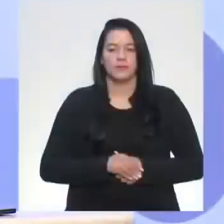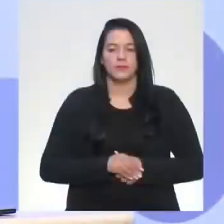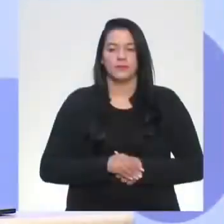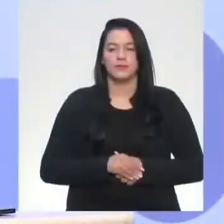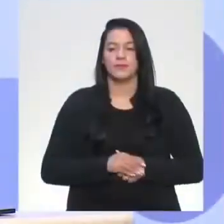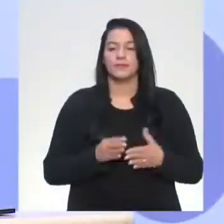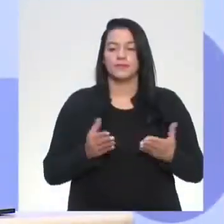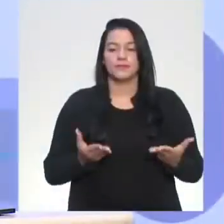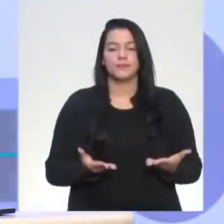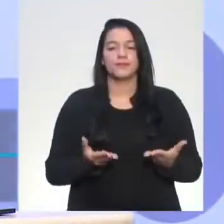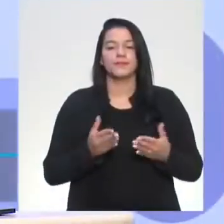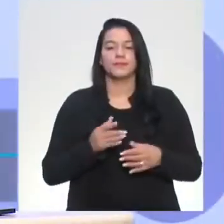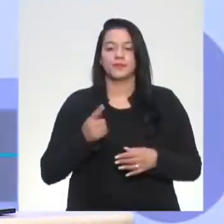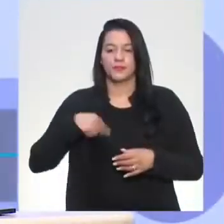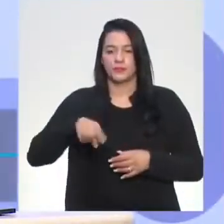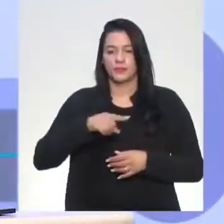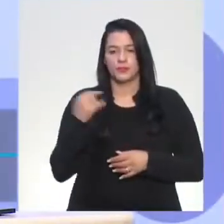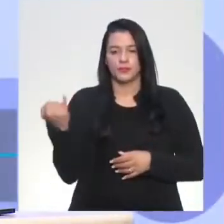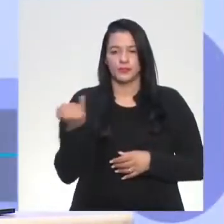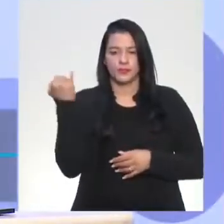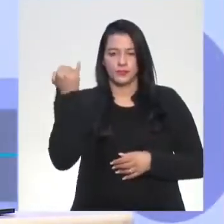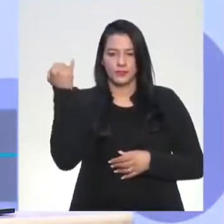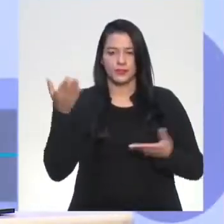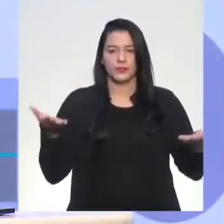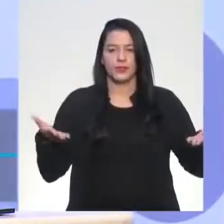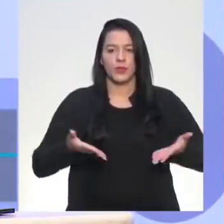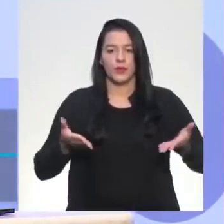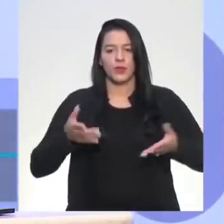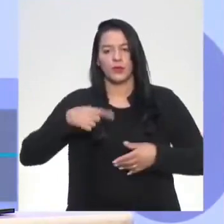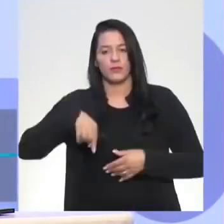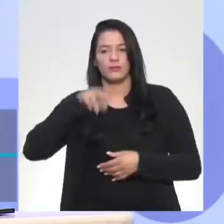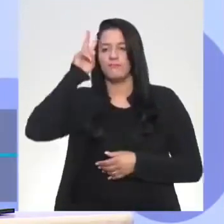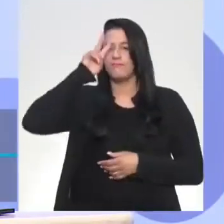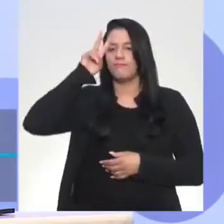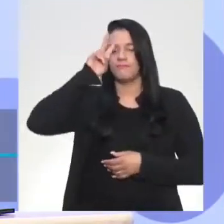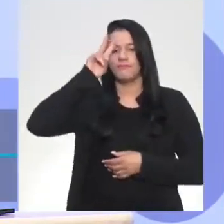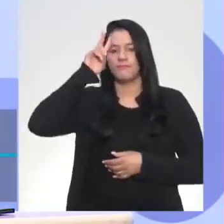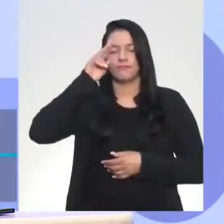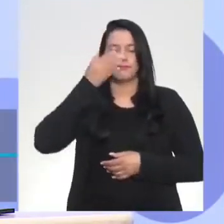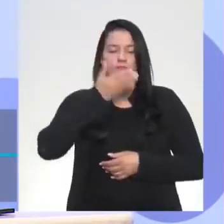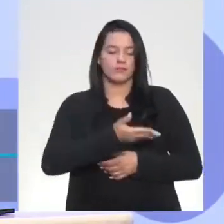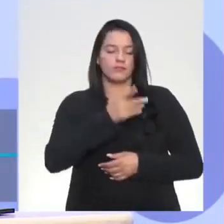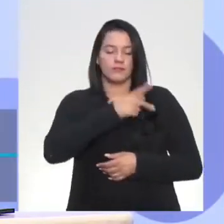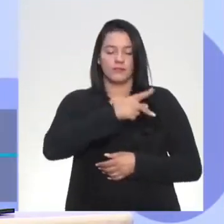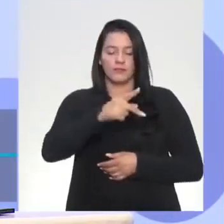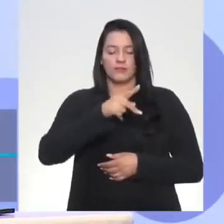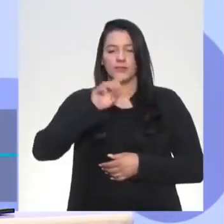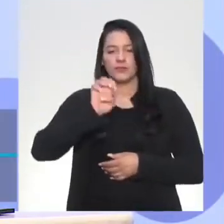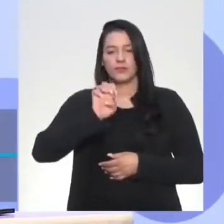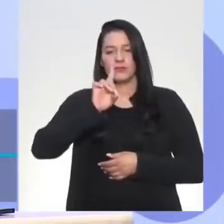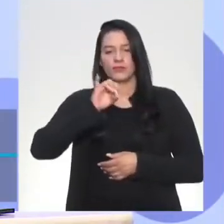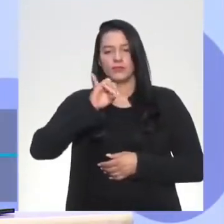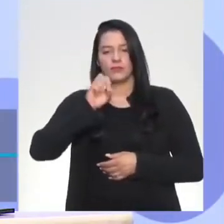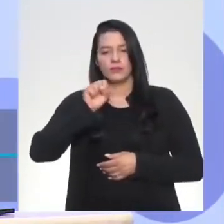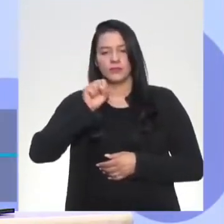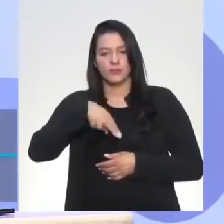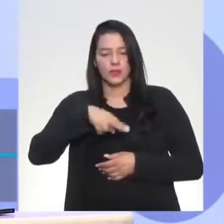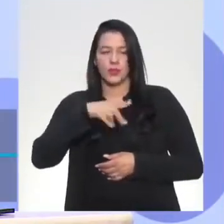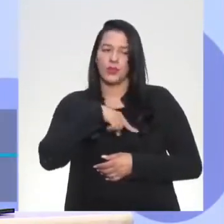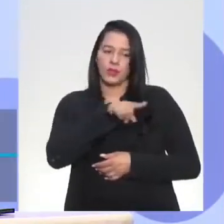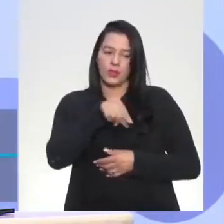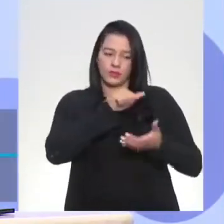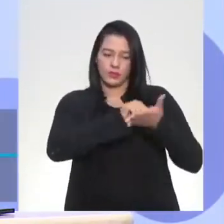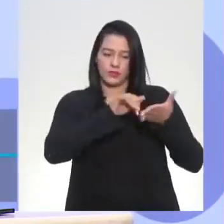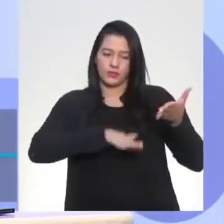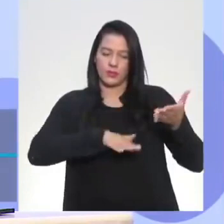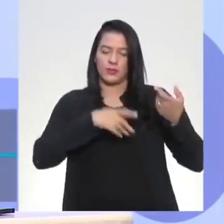Oi, Tony, recadinho importante aqui, muito bem lembrado aqui pelo professor Edson. Prezados estudantes, bom dia. Não deixem de fazer as atividades